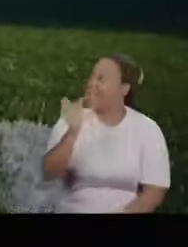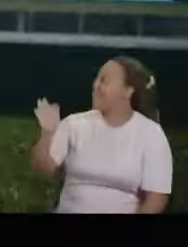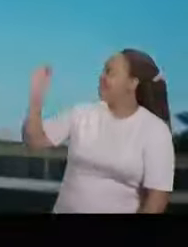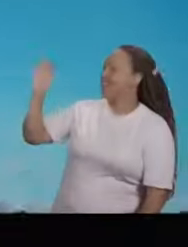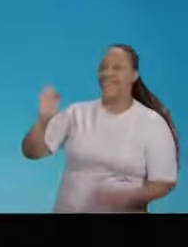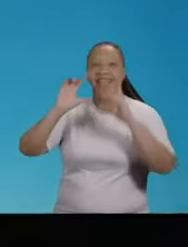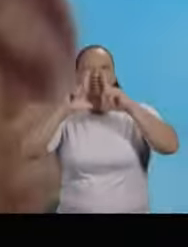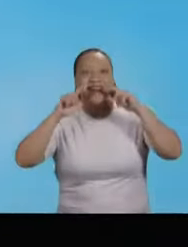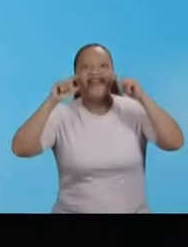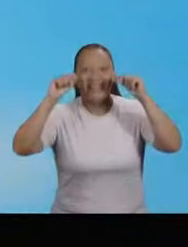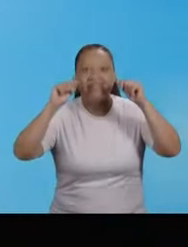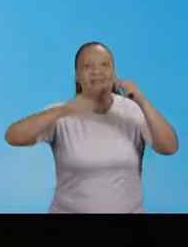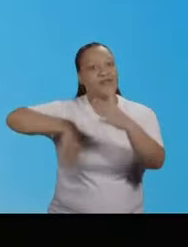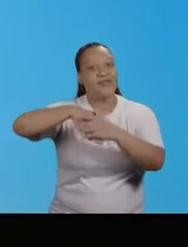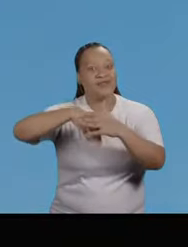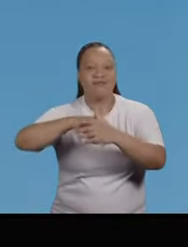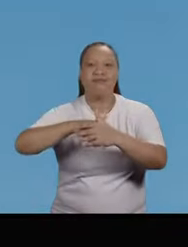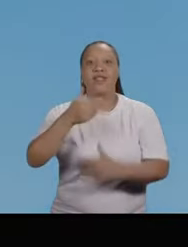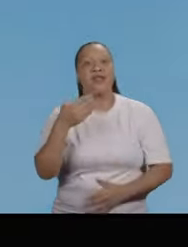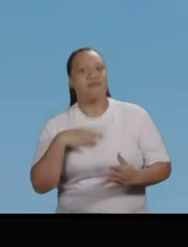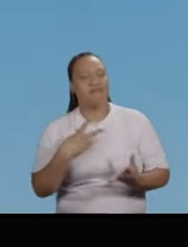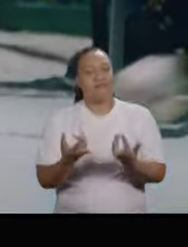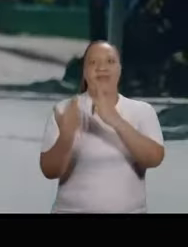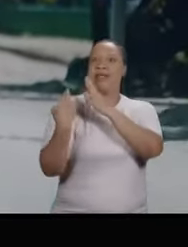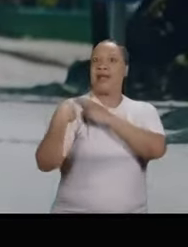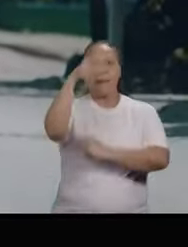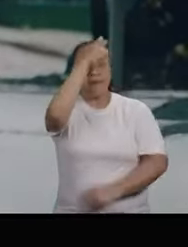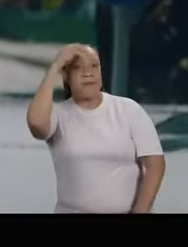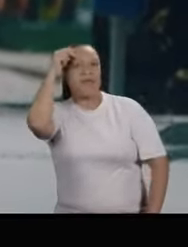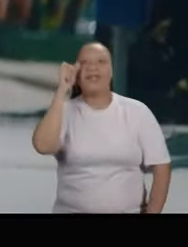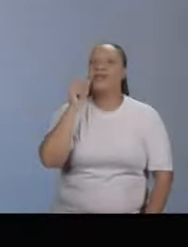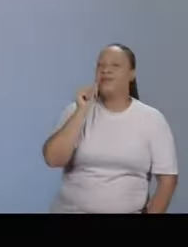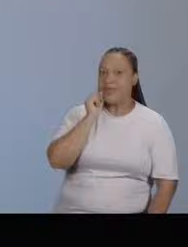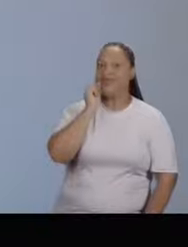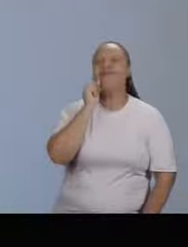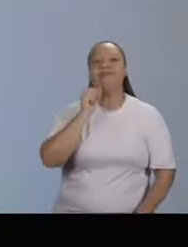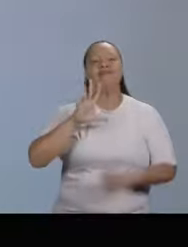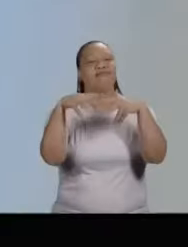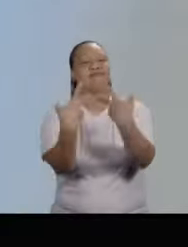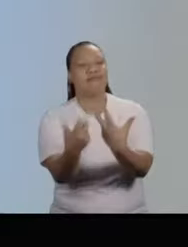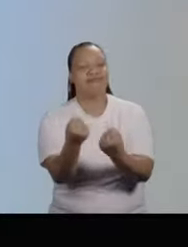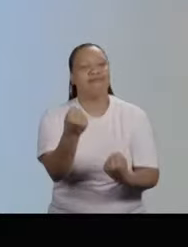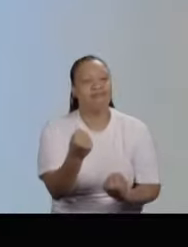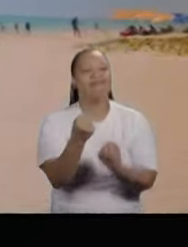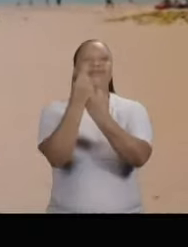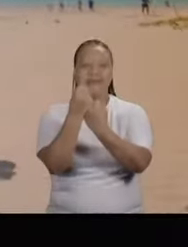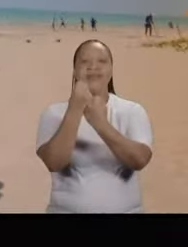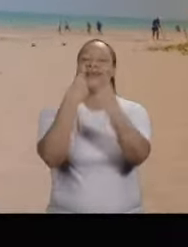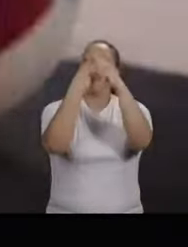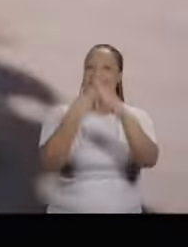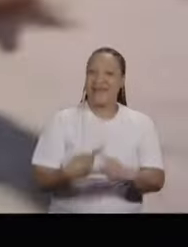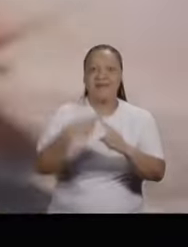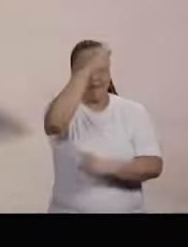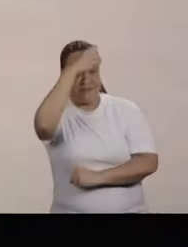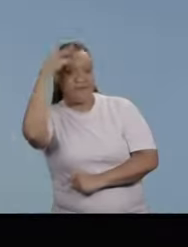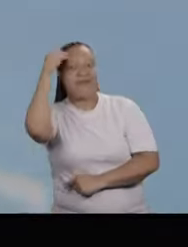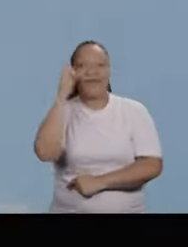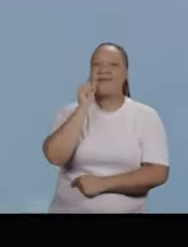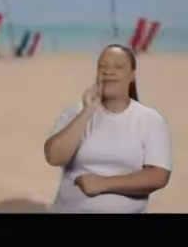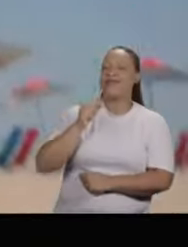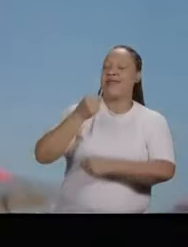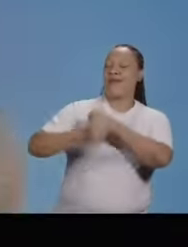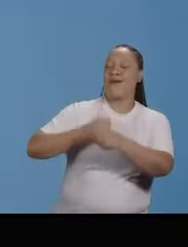foi dada a largada. A Federação Alagoana de Futebol passou a bola para a Prefeitura de Maceió, que vestiu a camisa e entrou em campo para apoiar o